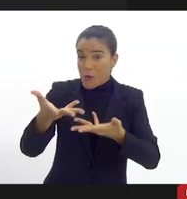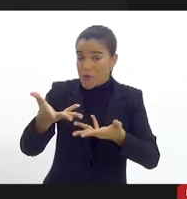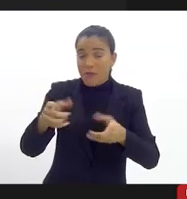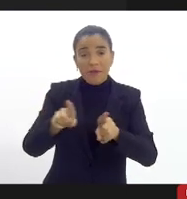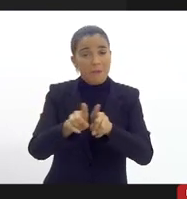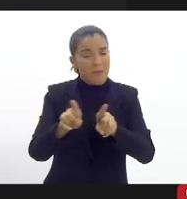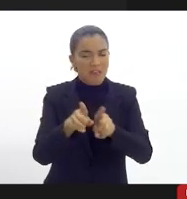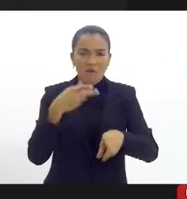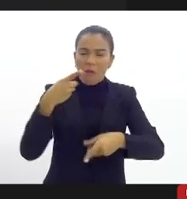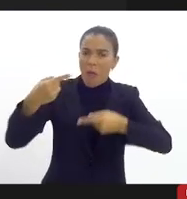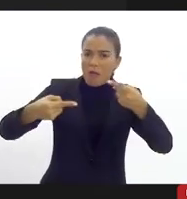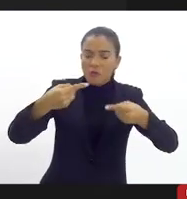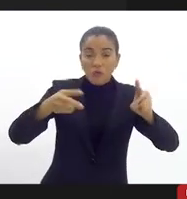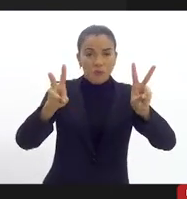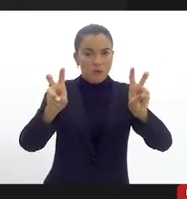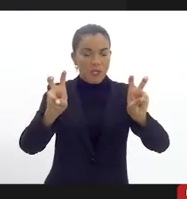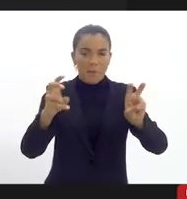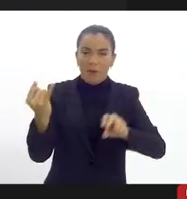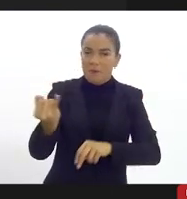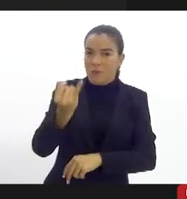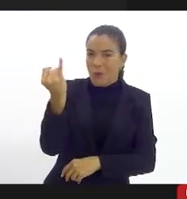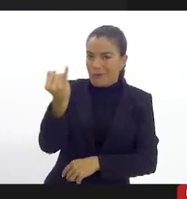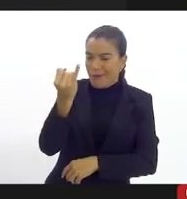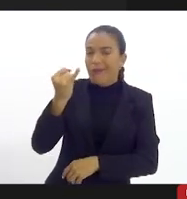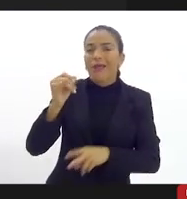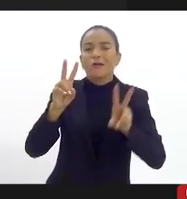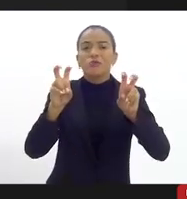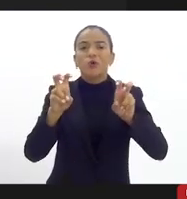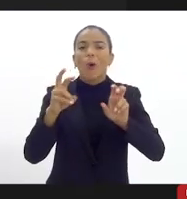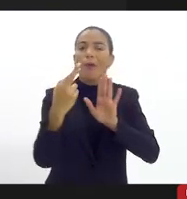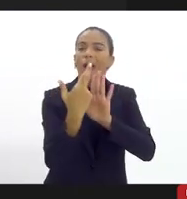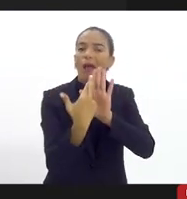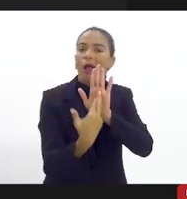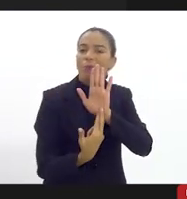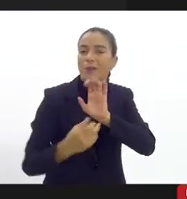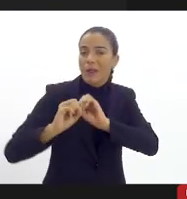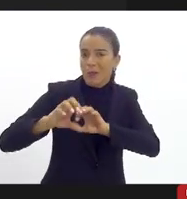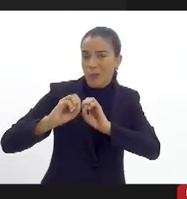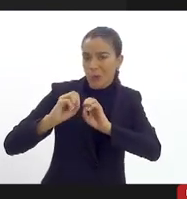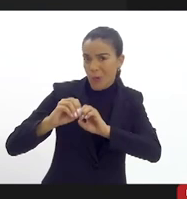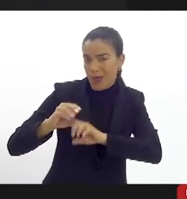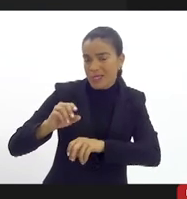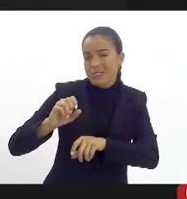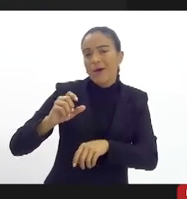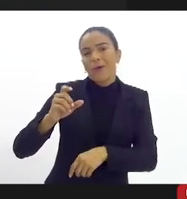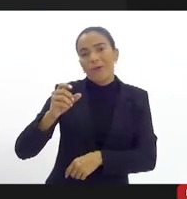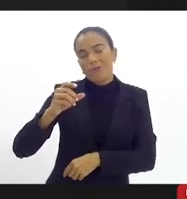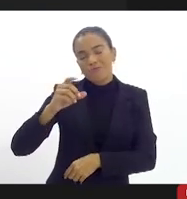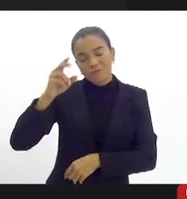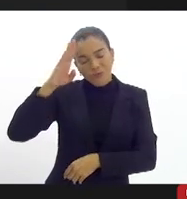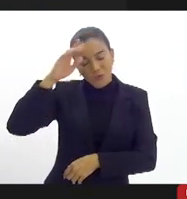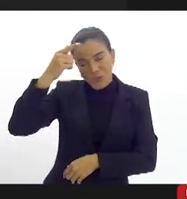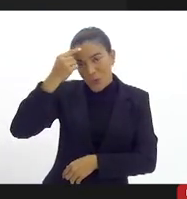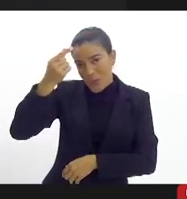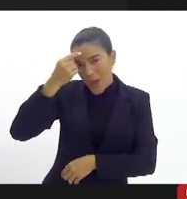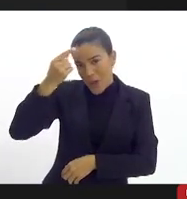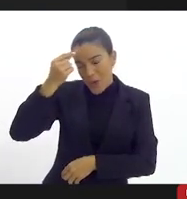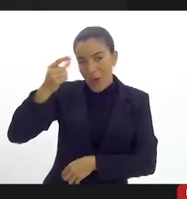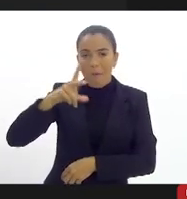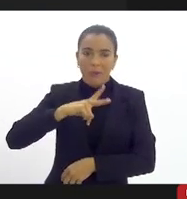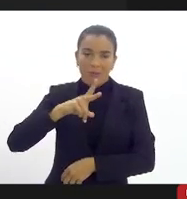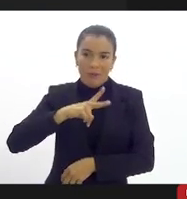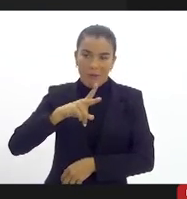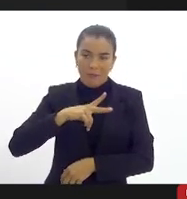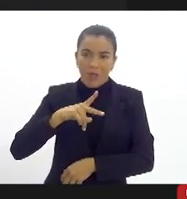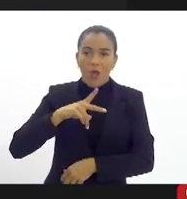tão importante como esse que é a questão da regulamentação de educação privada em nosso país eu sou Coordenador Geral